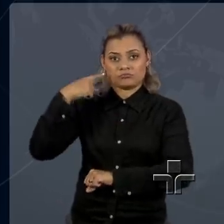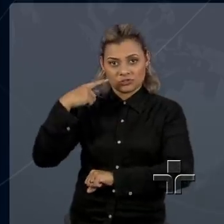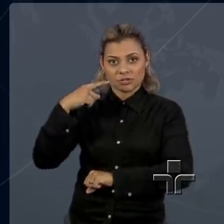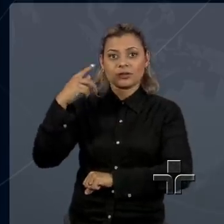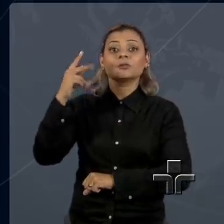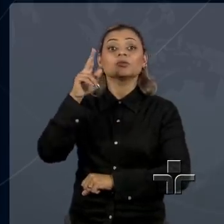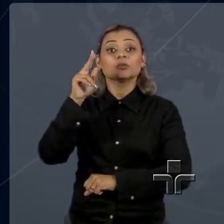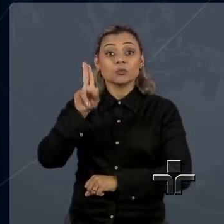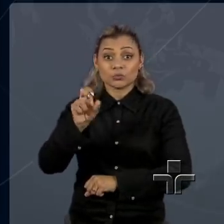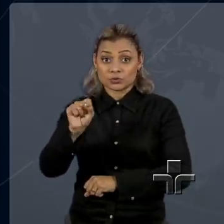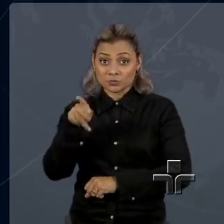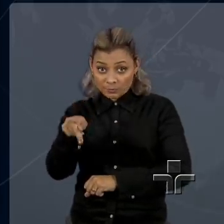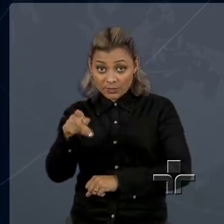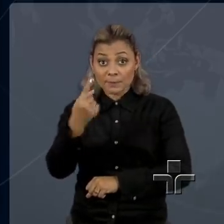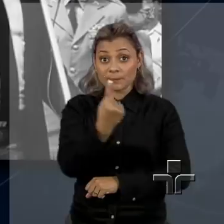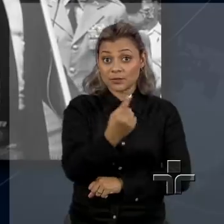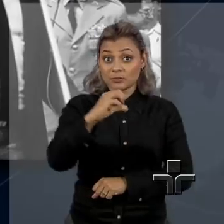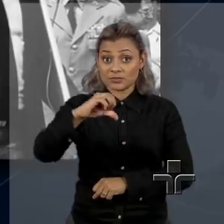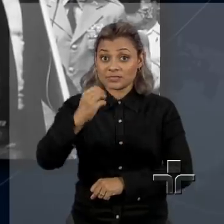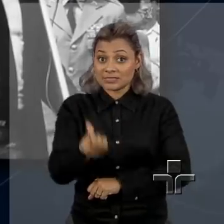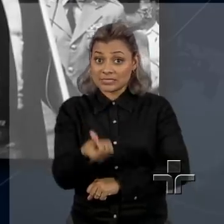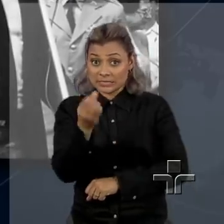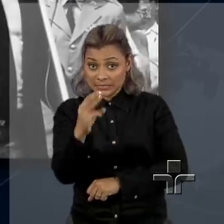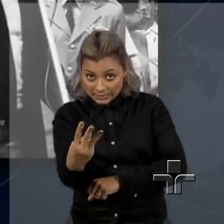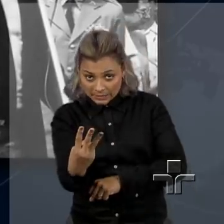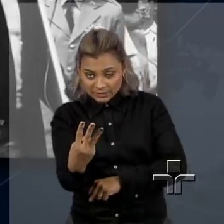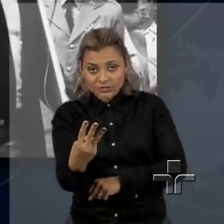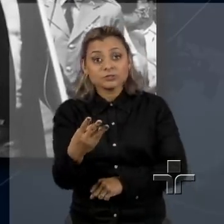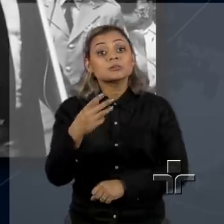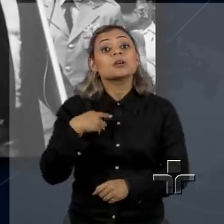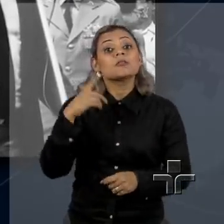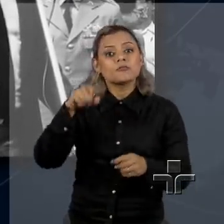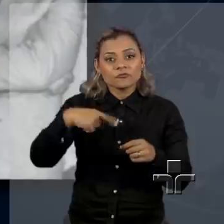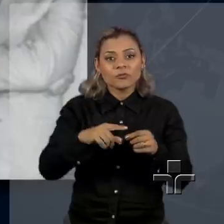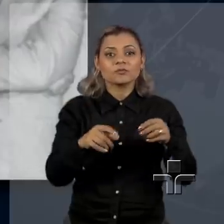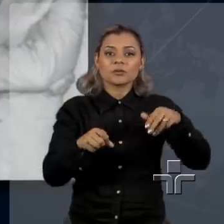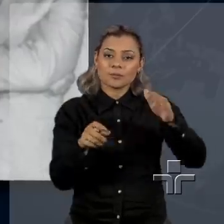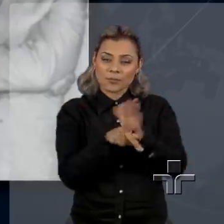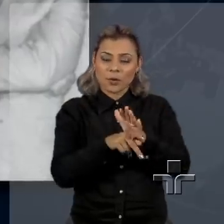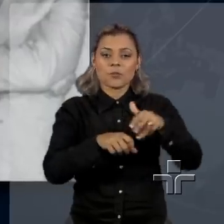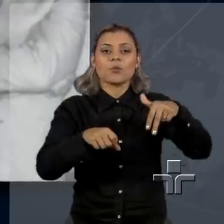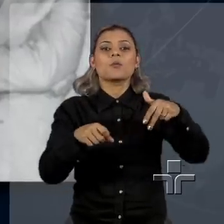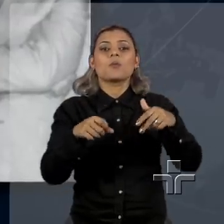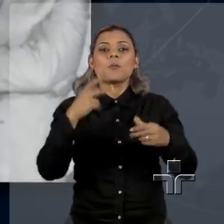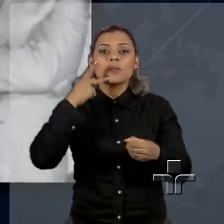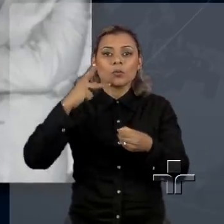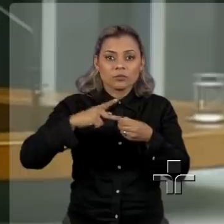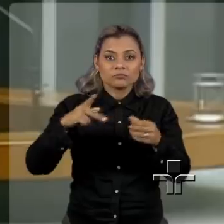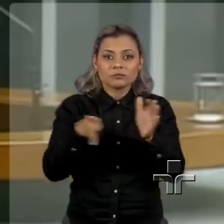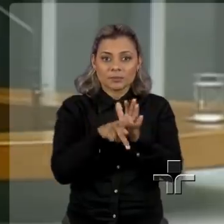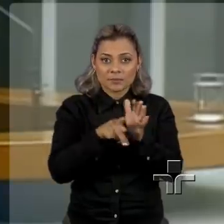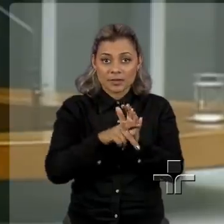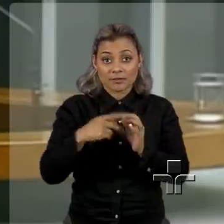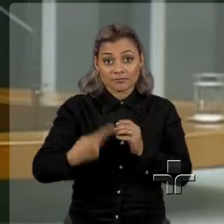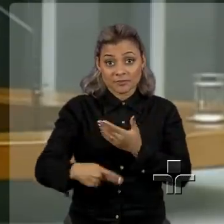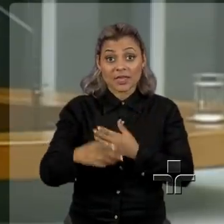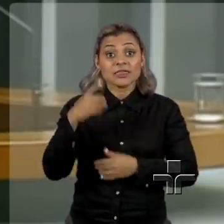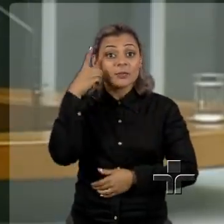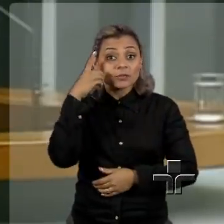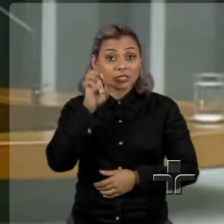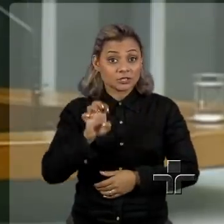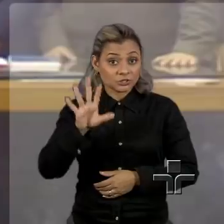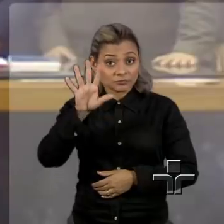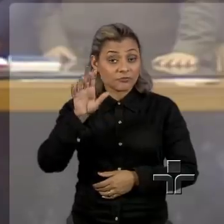Paulo em 1963. Nos anos 80, foi procurador-geral do Estado e secretário de Segurança Pública. Deputado federal por